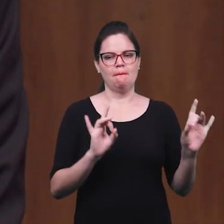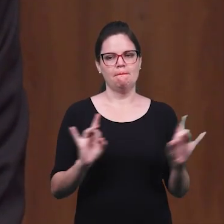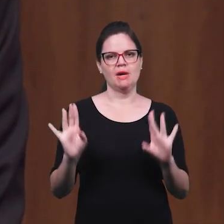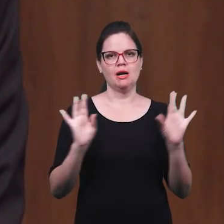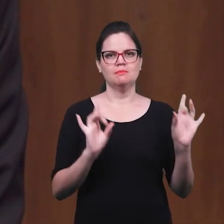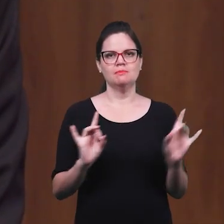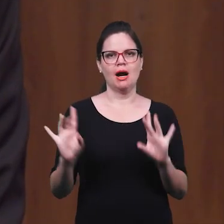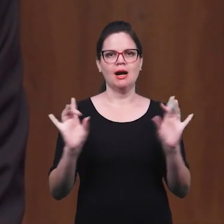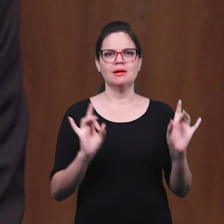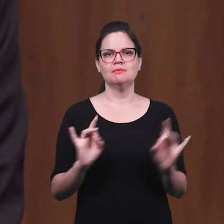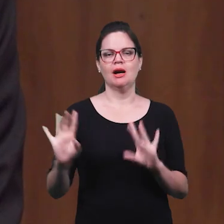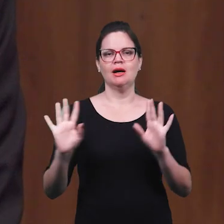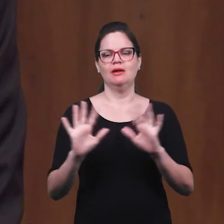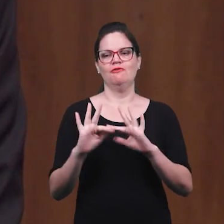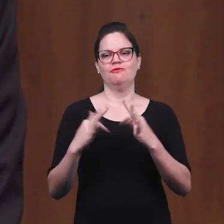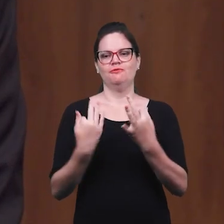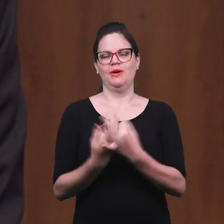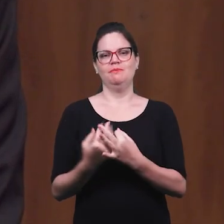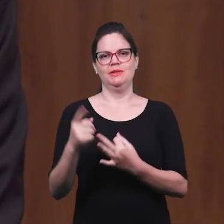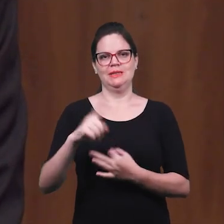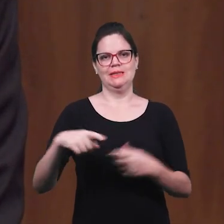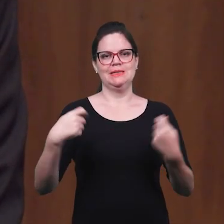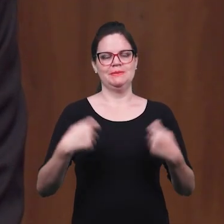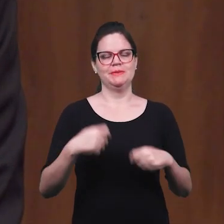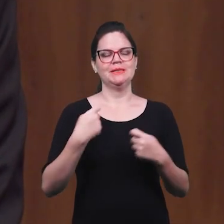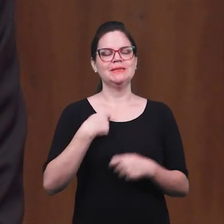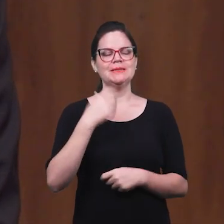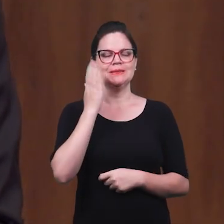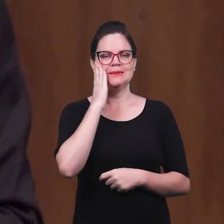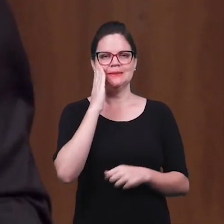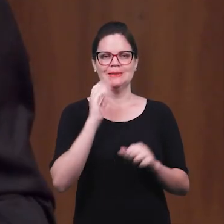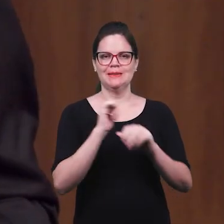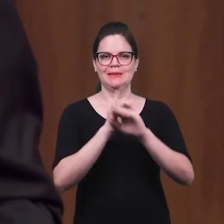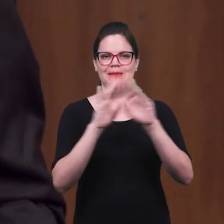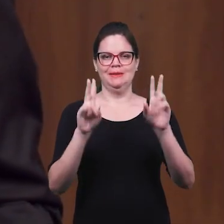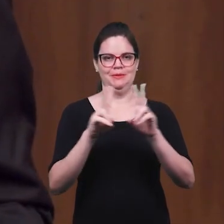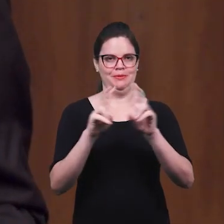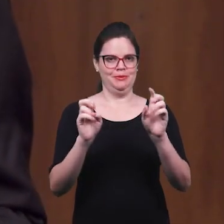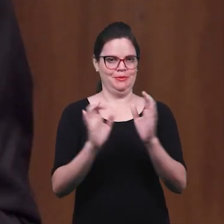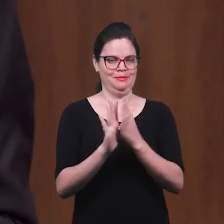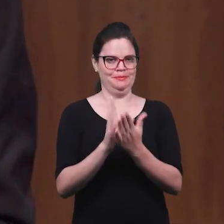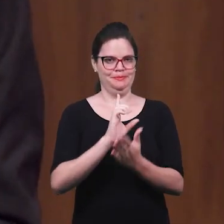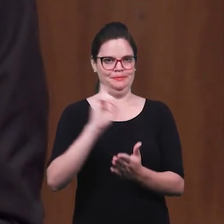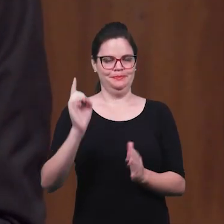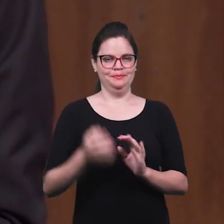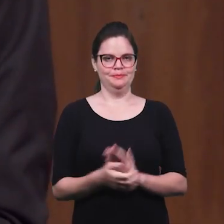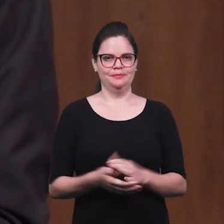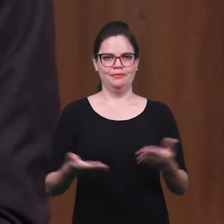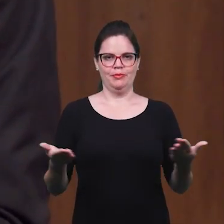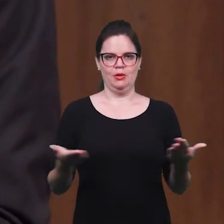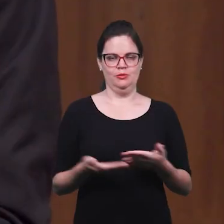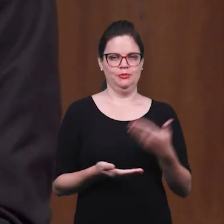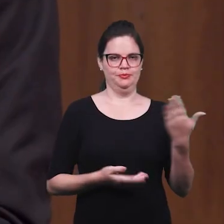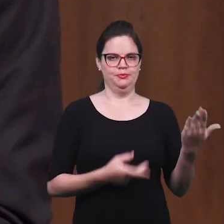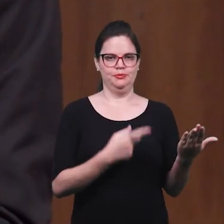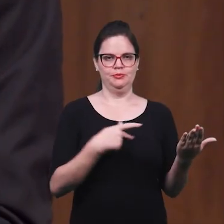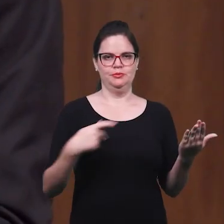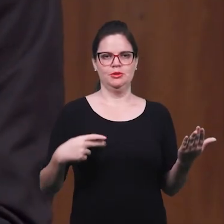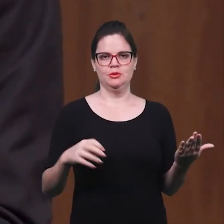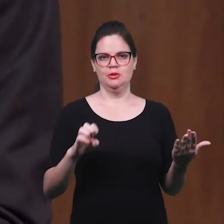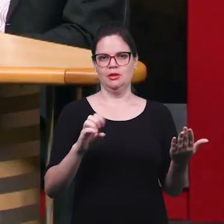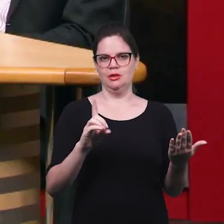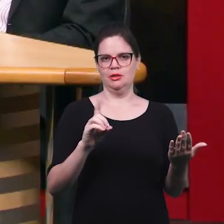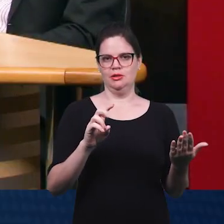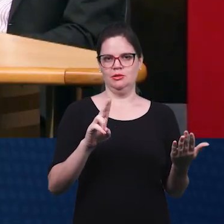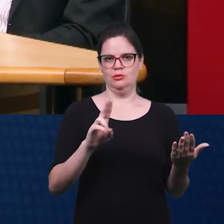estão precisando ouvir a palavra do Senhor. Para o nosso programa hoje, nós temos aqui o pastor Eduardo Rosa. Eduardo, paz